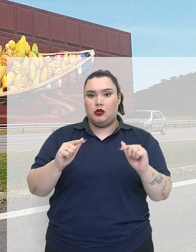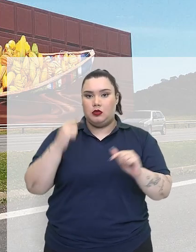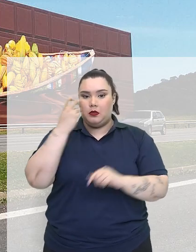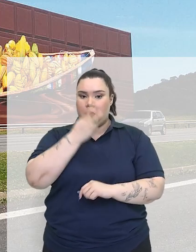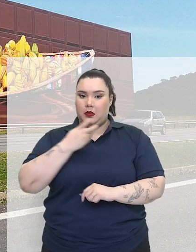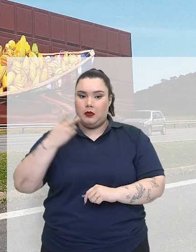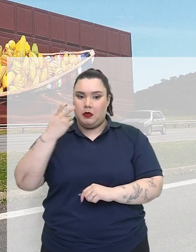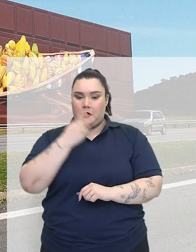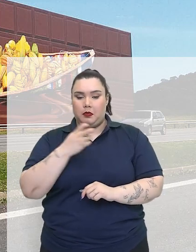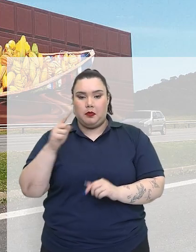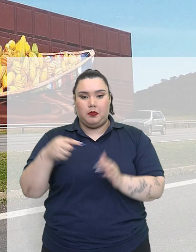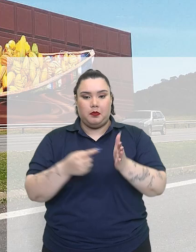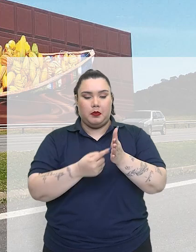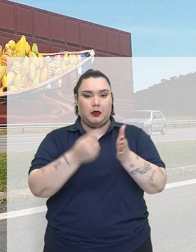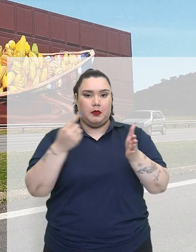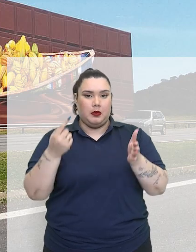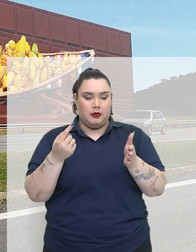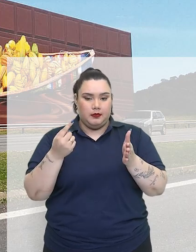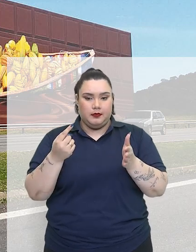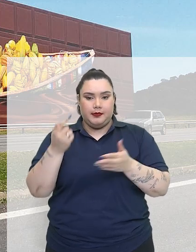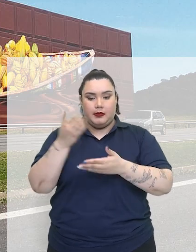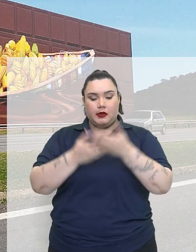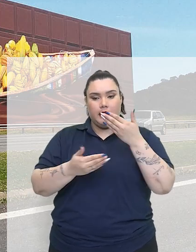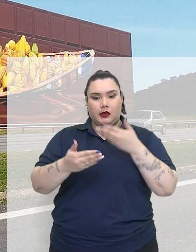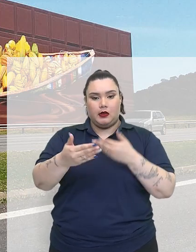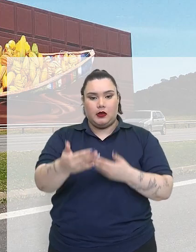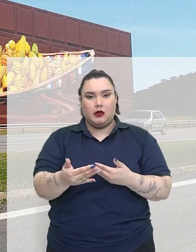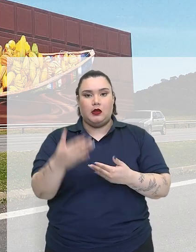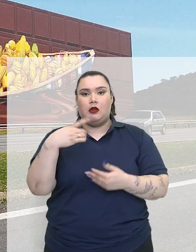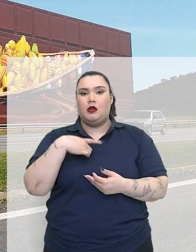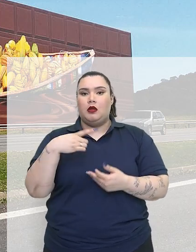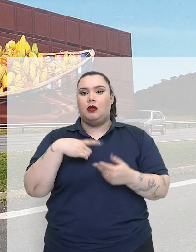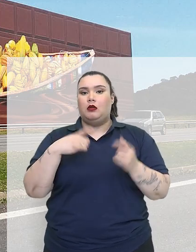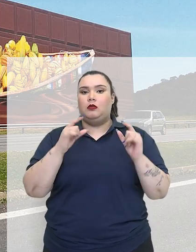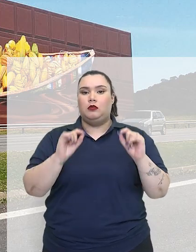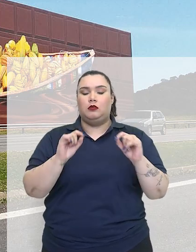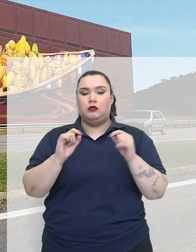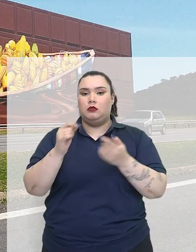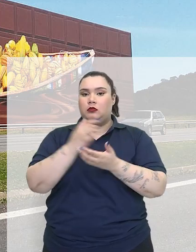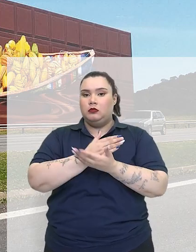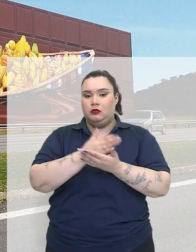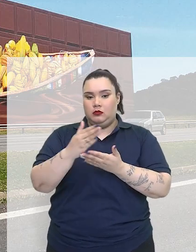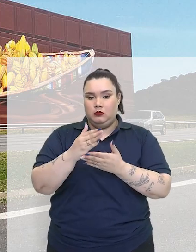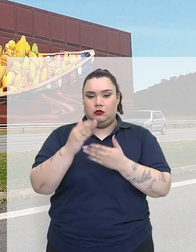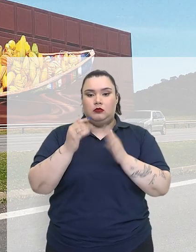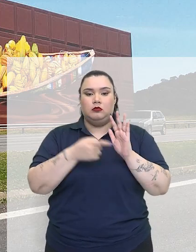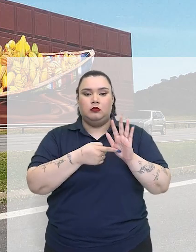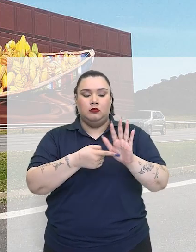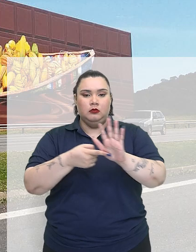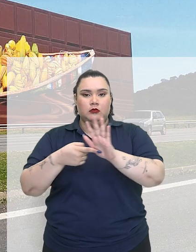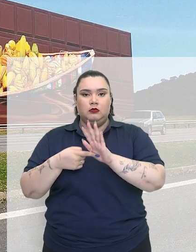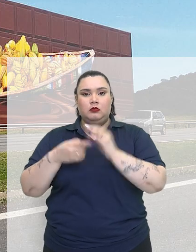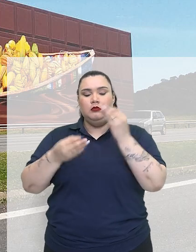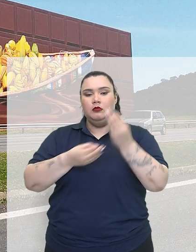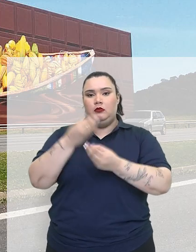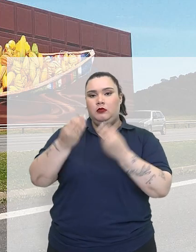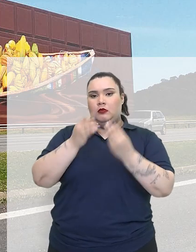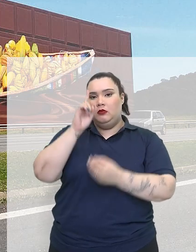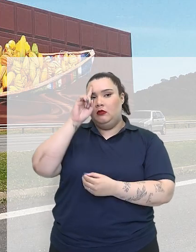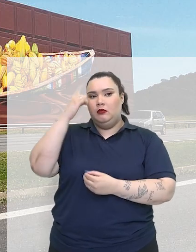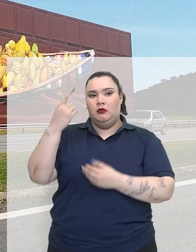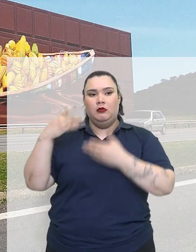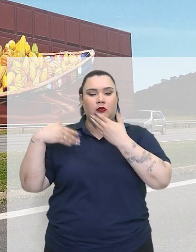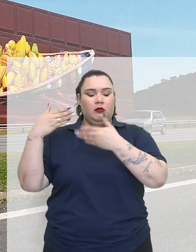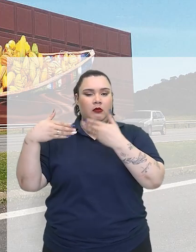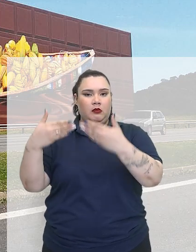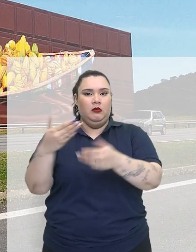oral foi primeiro, né? E a partir dela, começou-se a transmitir as ideias, né, no